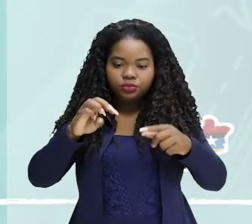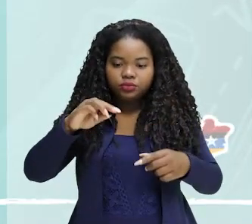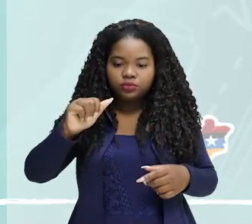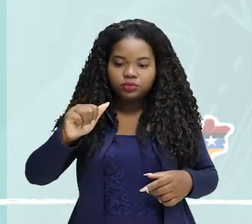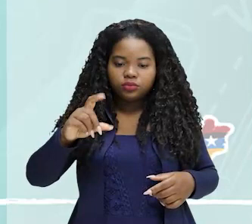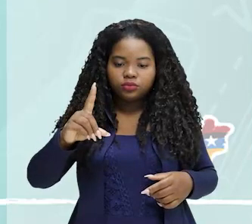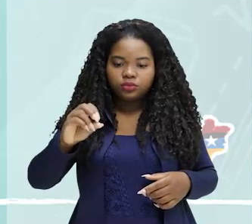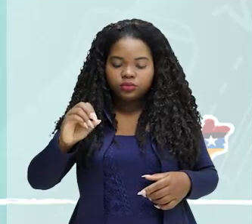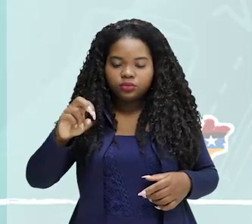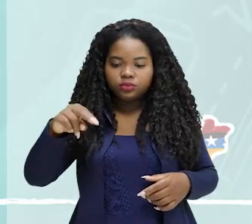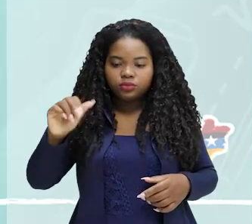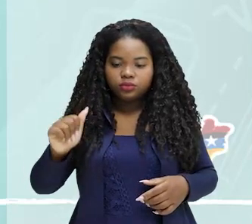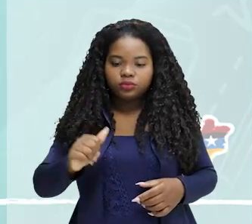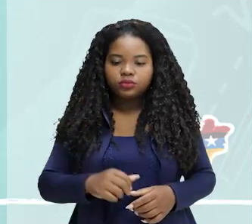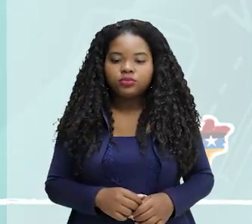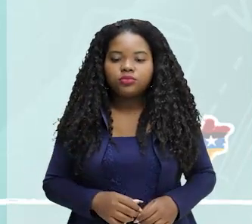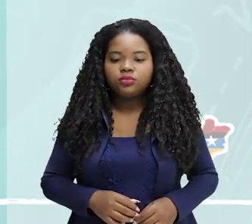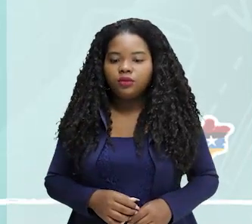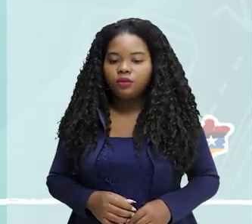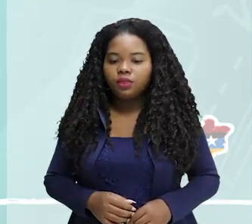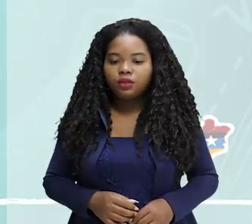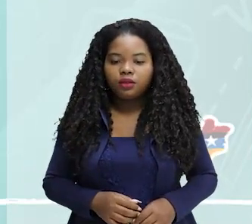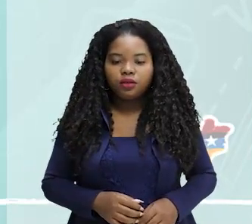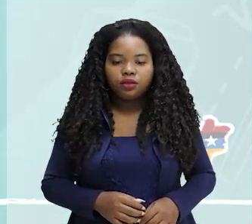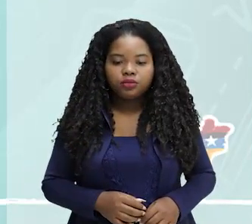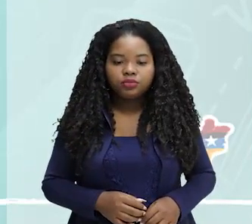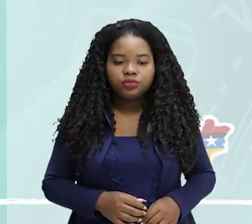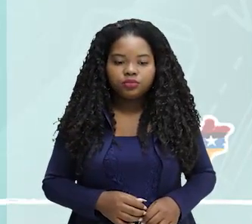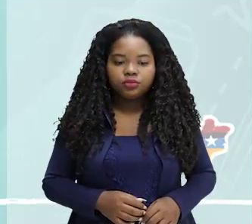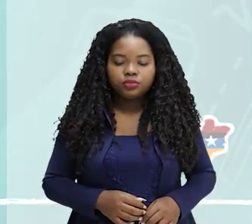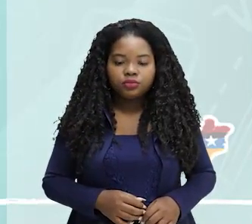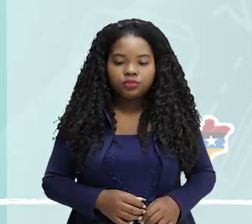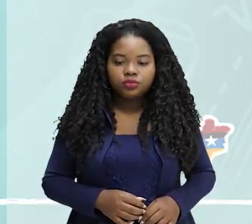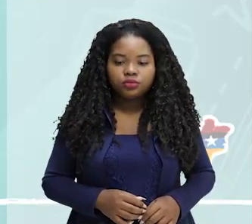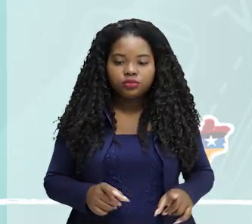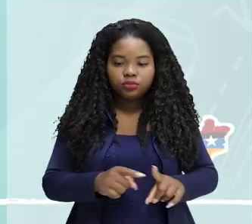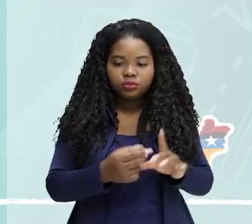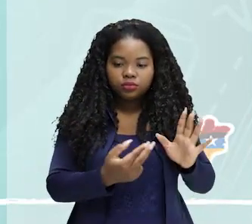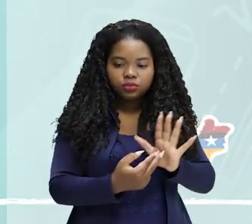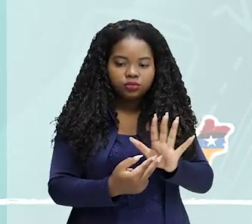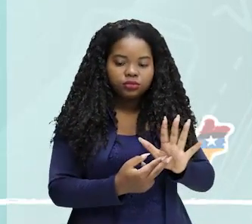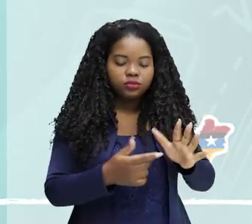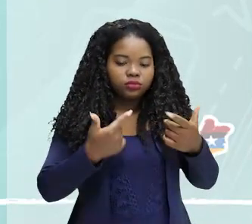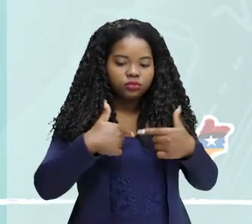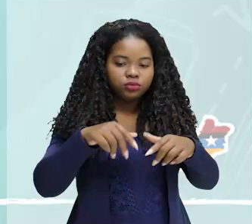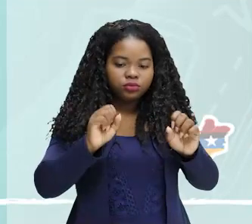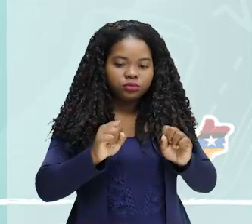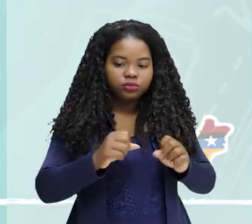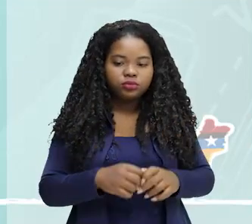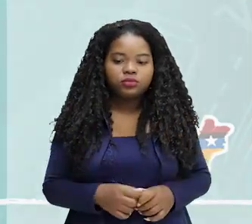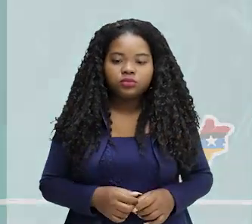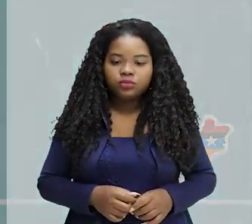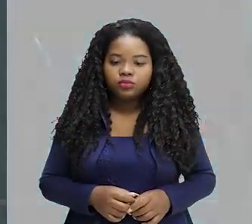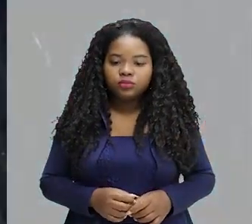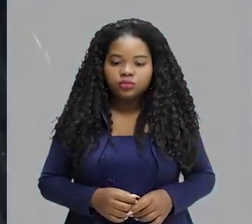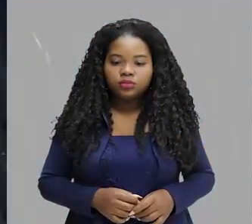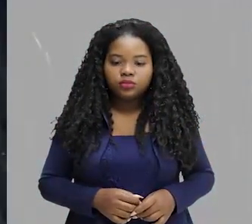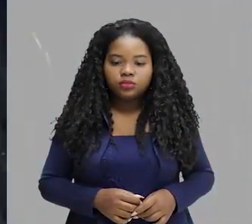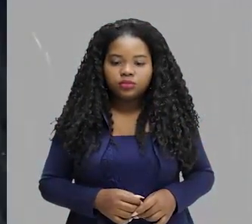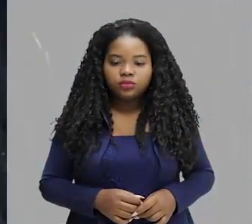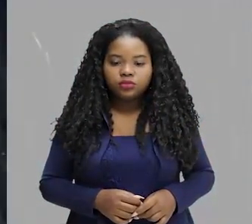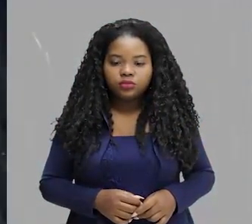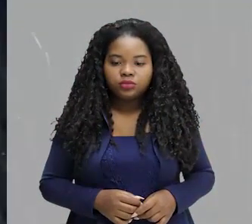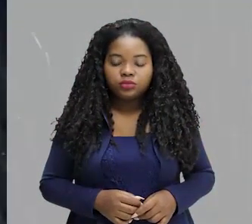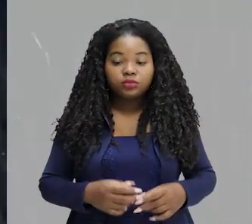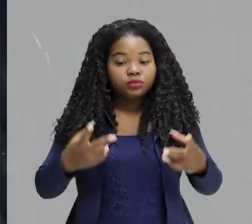aí entra também com essa observação e essa apresentação de linguagem subjetiva, in this life, nesta vida.